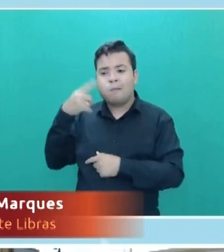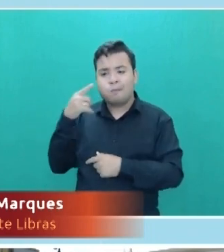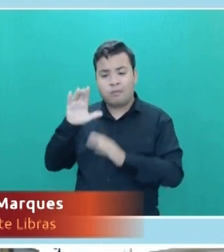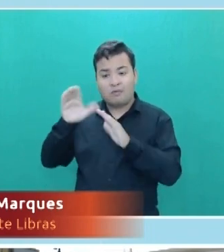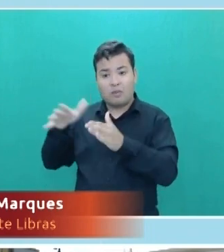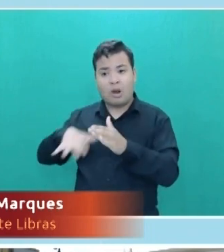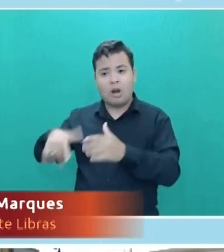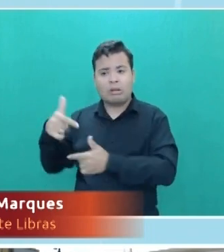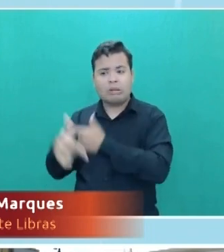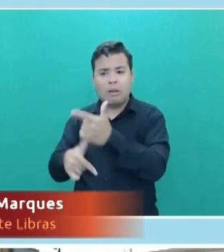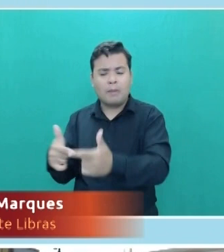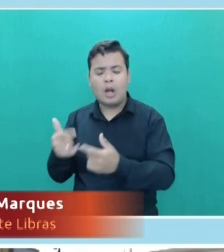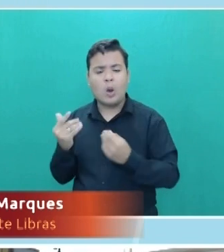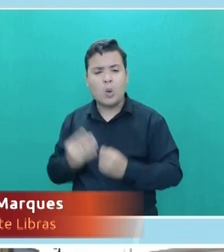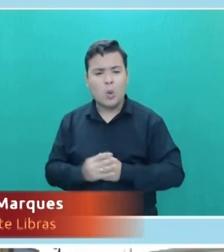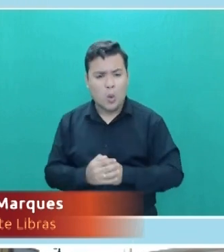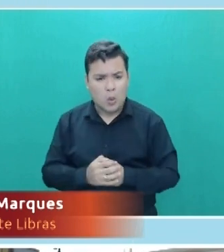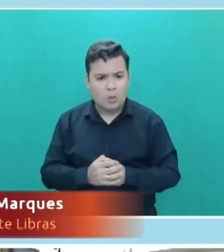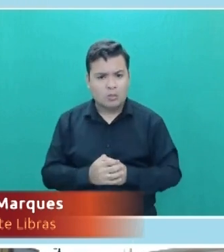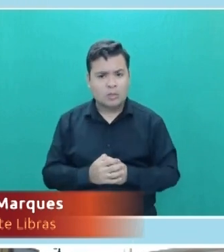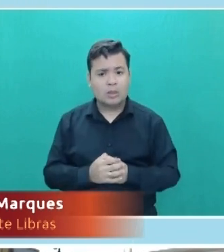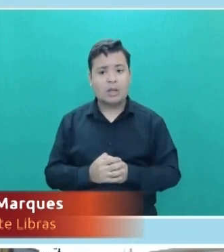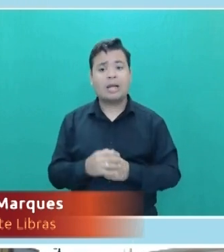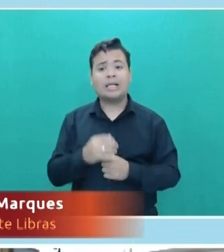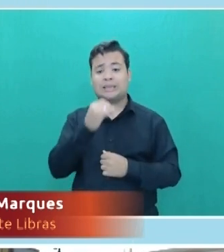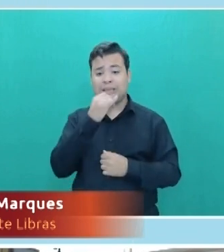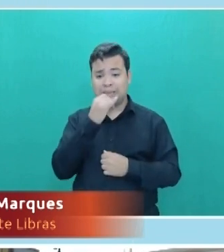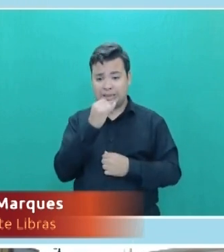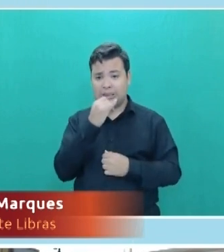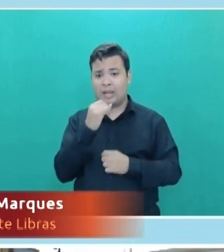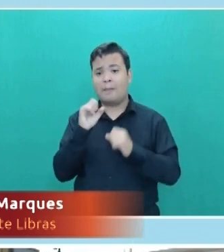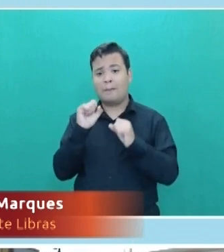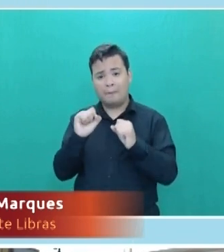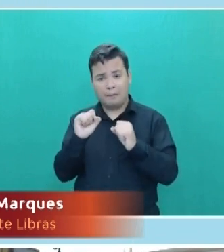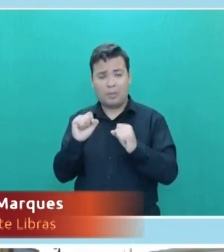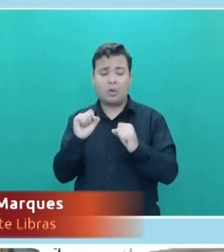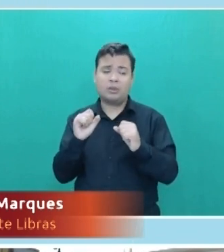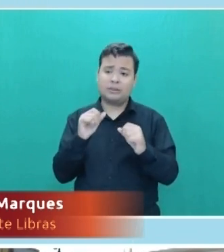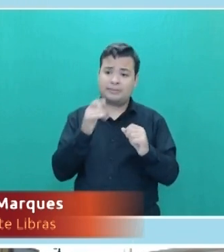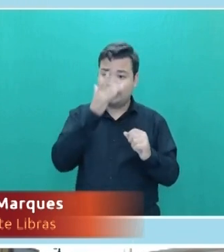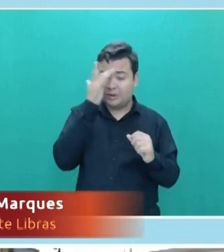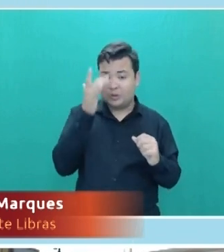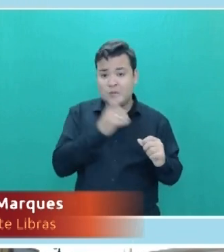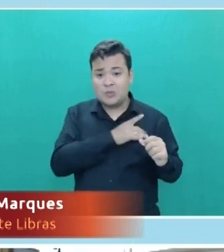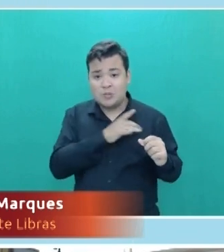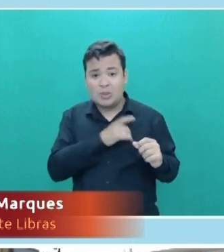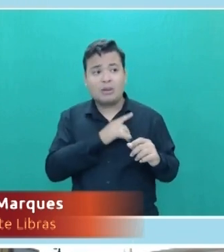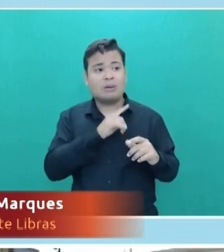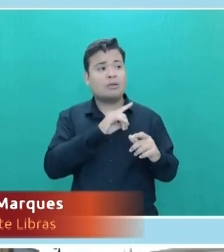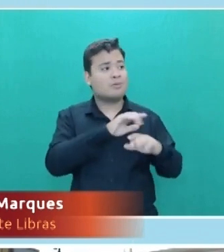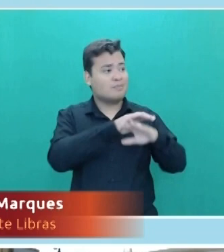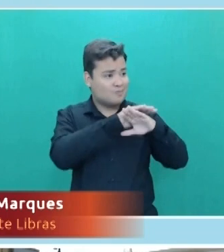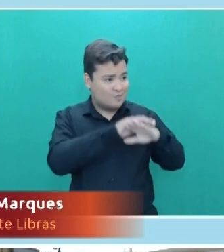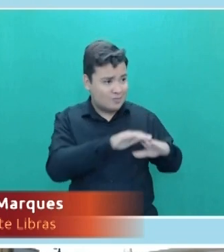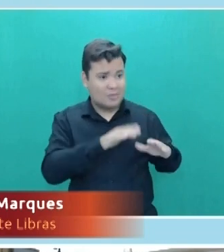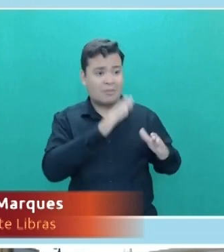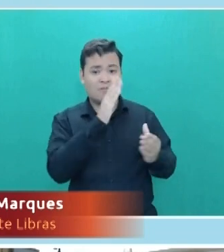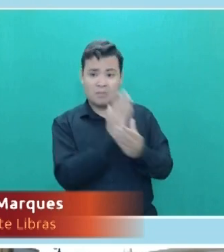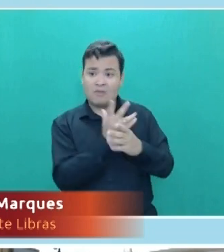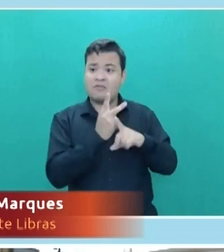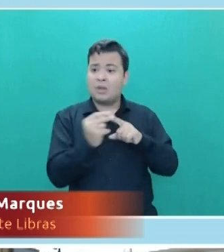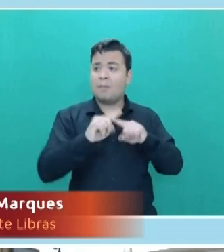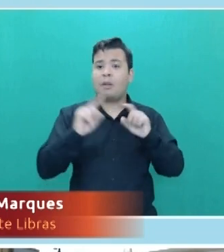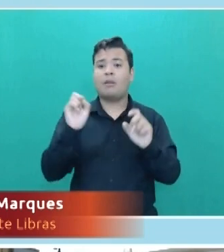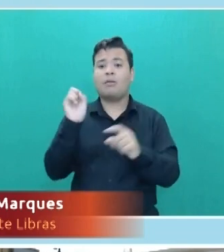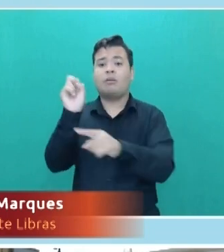bom que ele ajuize essa ação, mesmo que haja um receio de muitas vezes não encontrar emprego depois, ficar marcado, porque tem um pouco